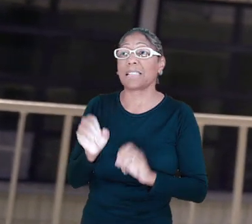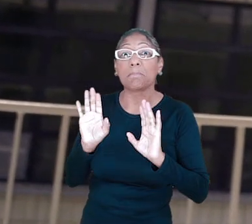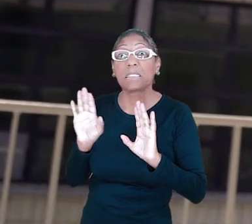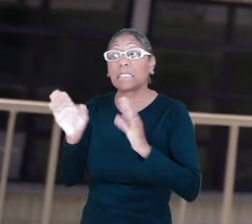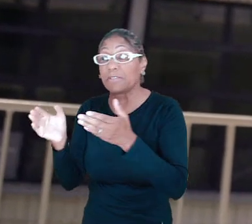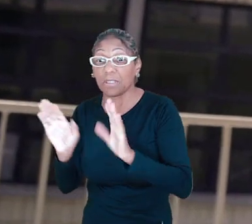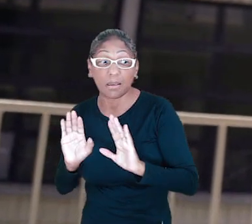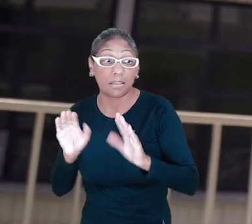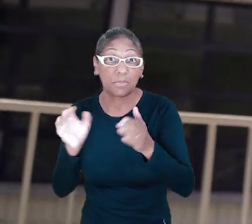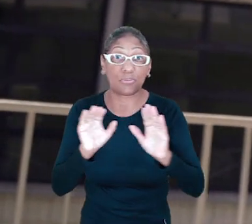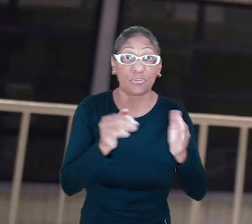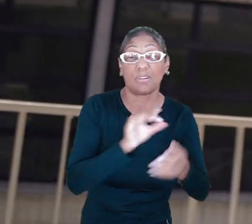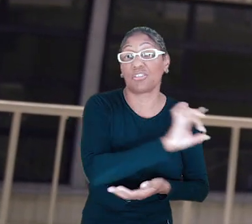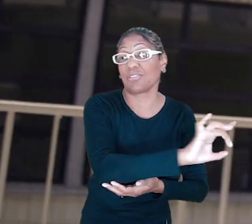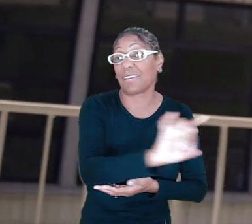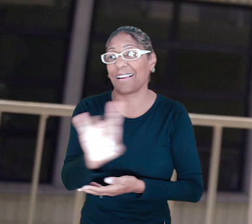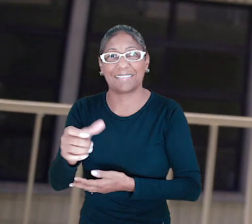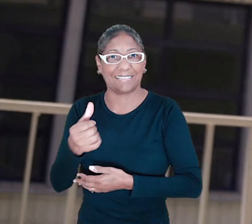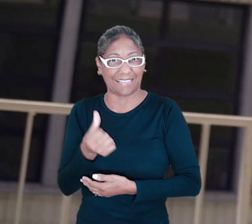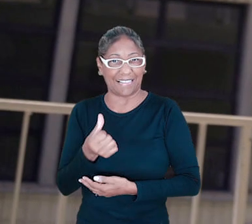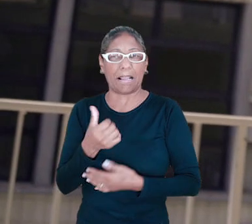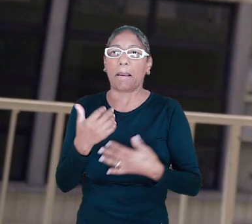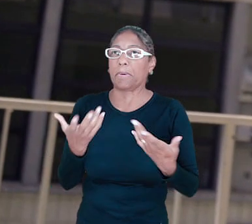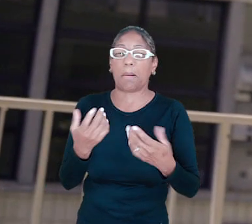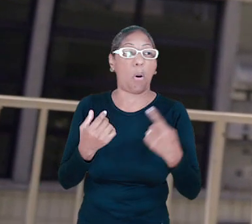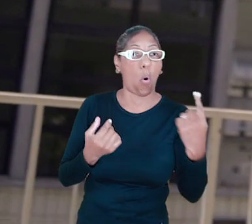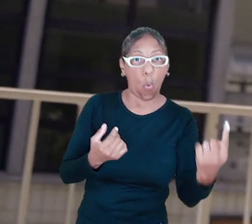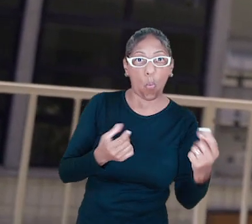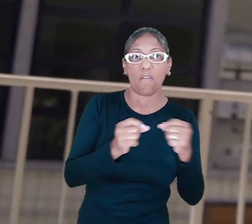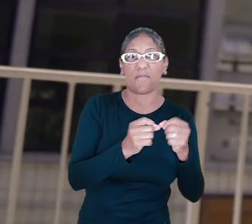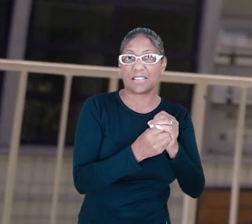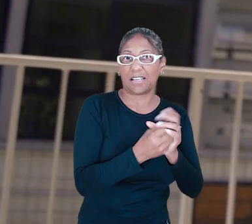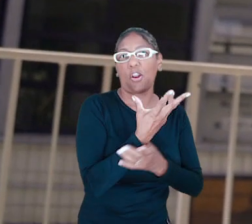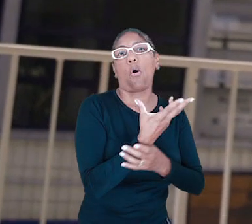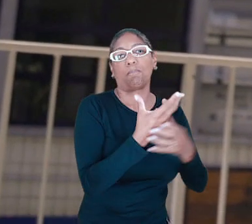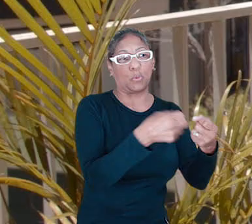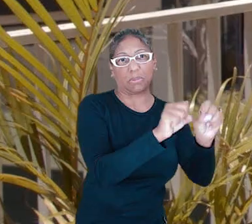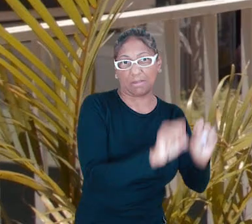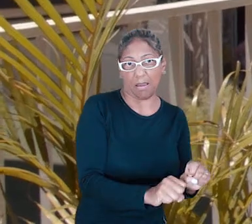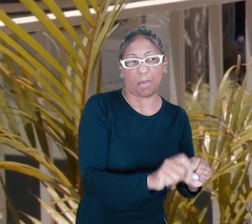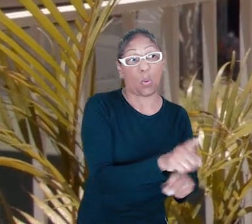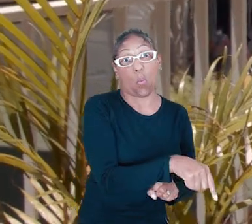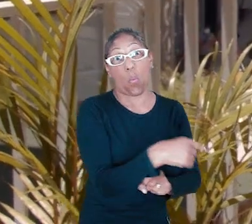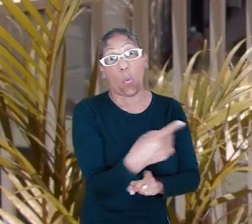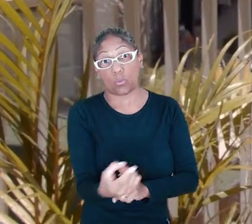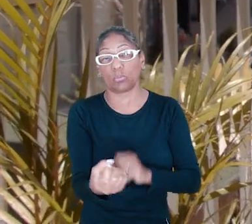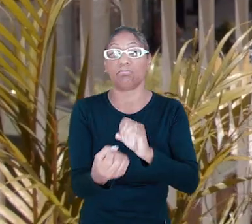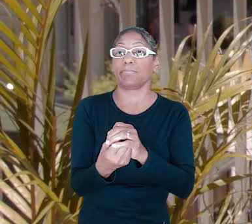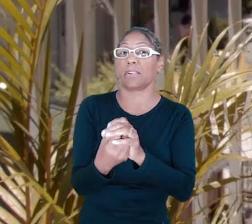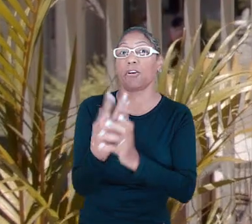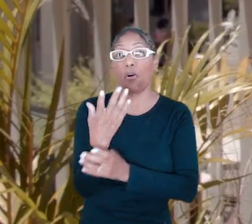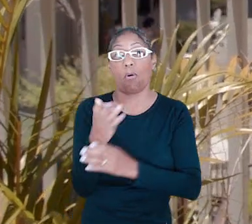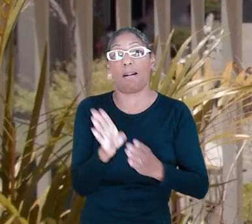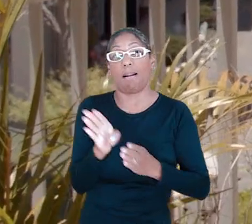muito específica. Então, enquanto um grupo, por exemplo, da BOC implementou um novo sistema, outro grupo utilizou